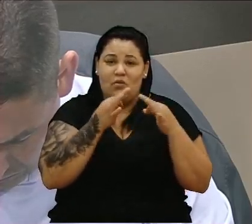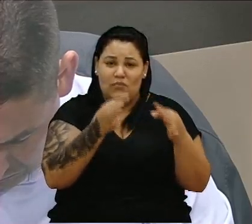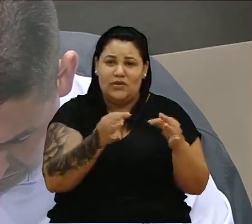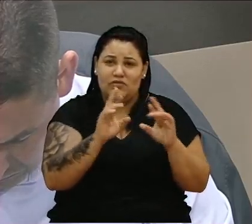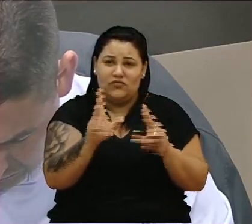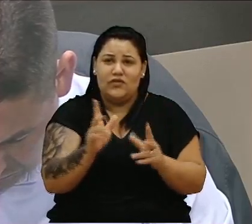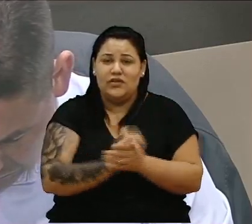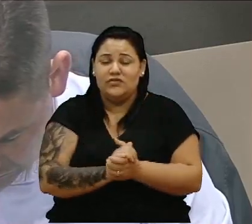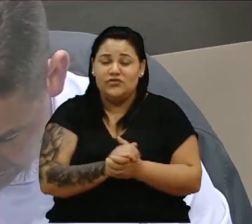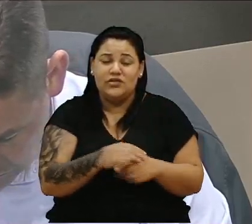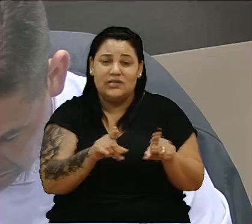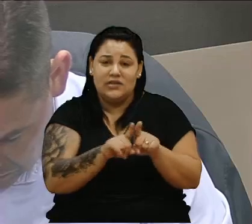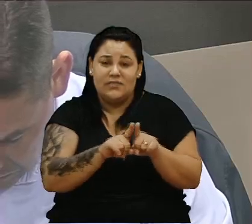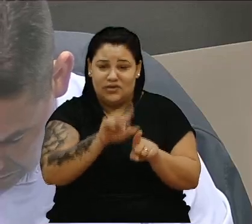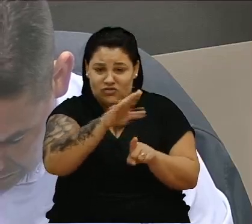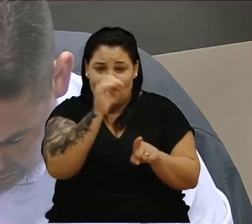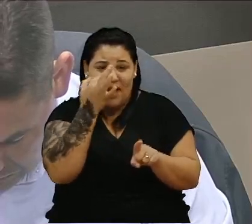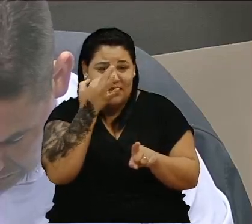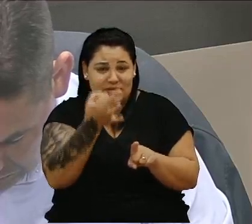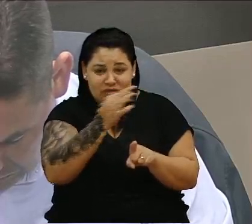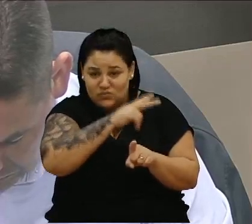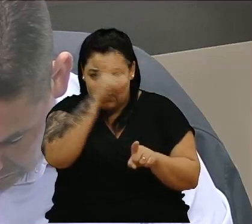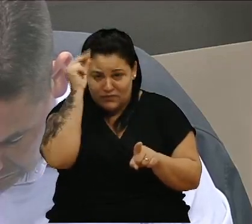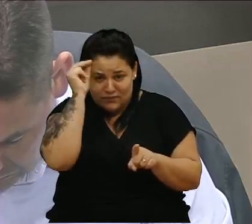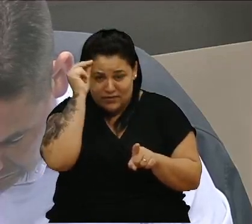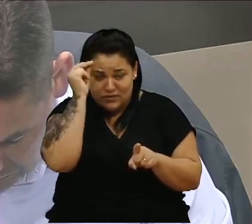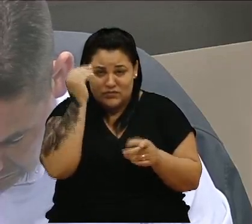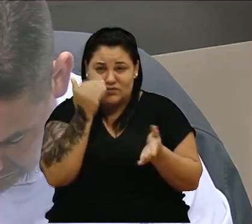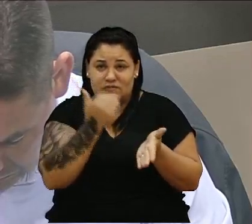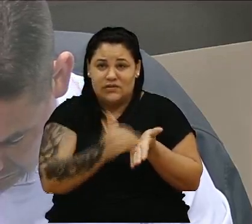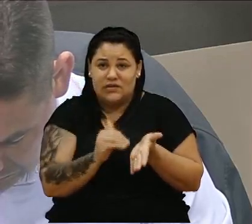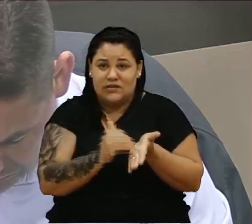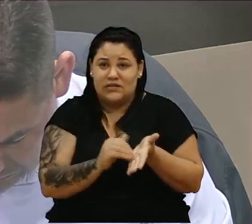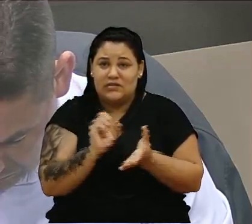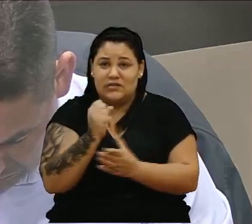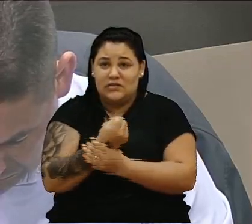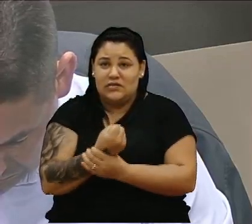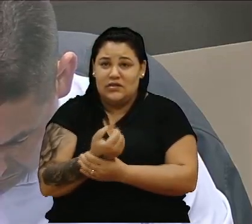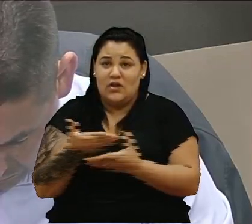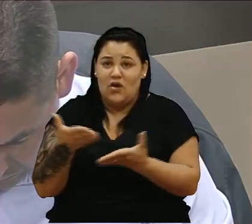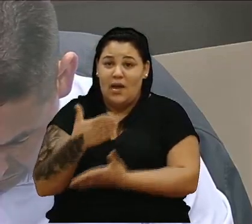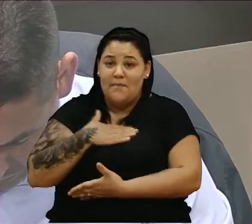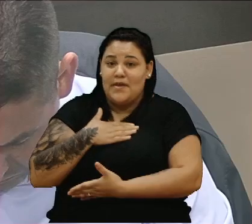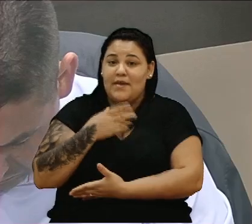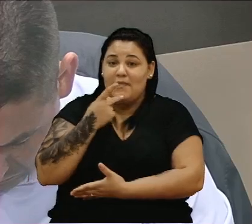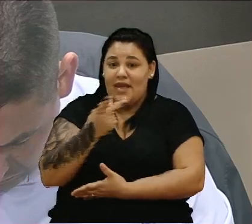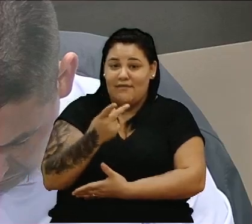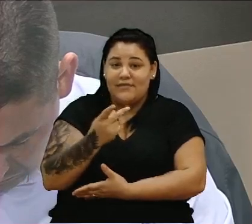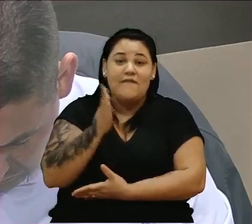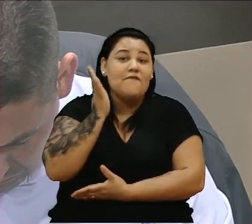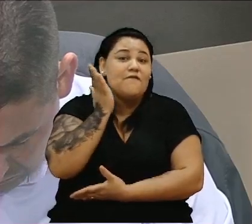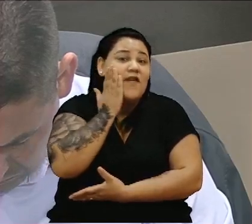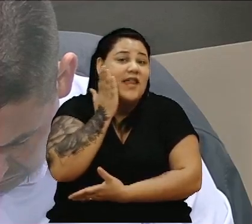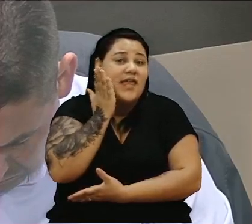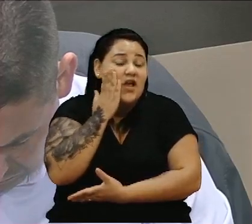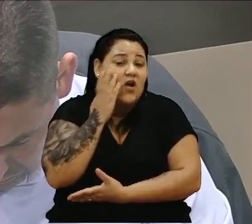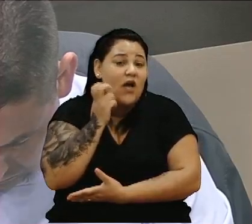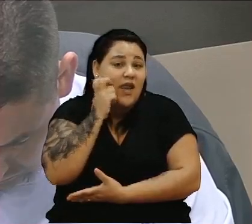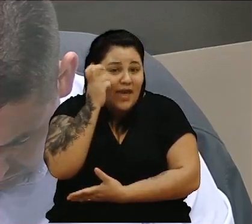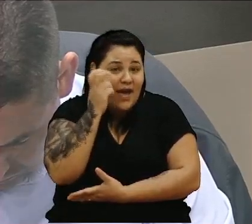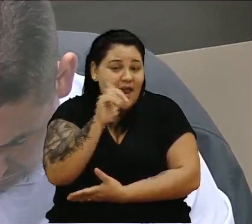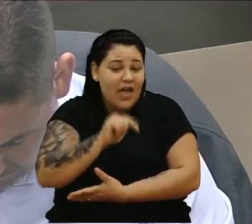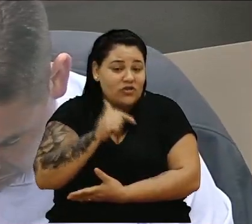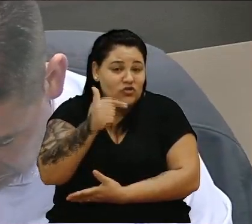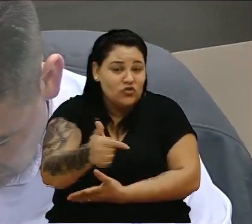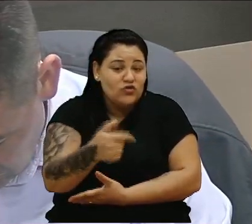o prefeito, o secretário de segurança, para que, agora as minhas palavras, né, tomem vergonha na cara e atitude, eu acho que tem que ter culhão, e aí